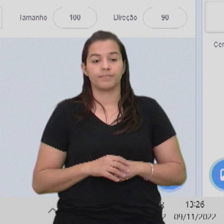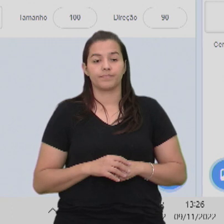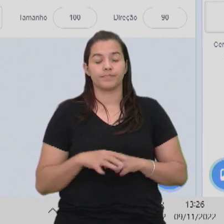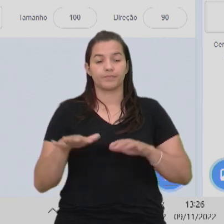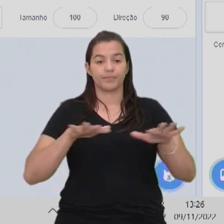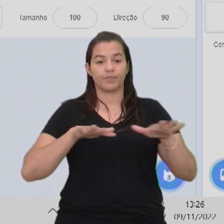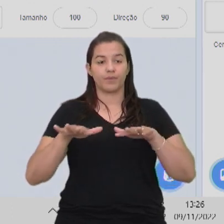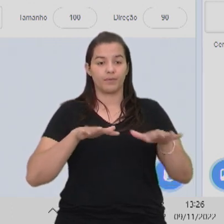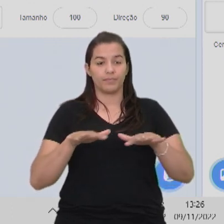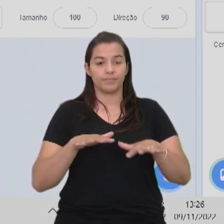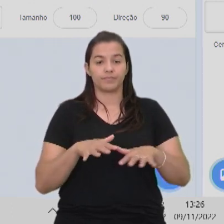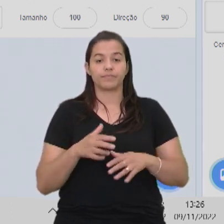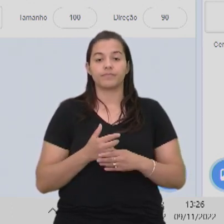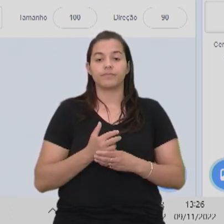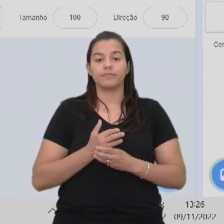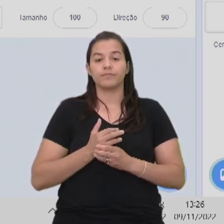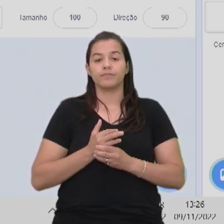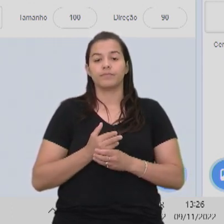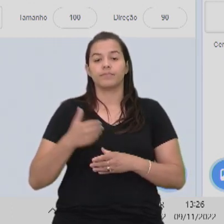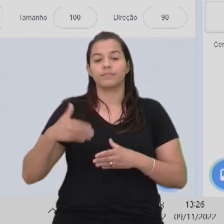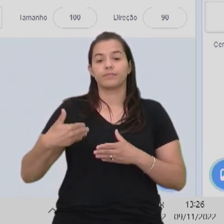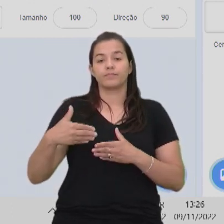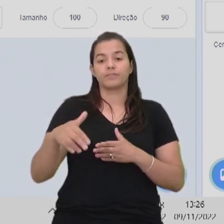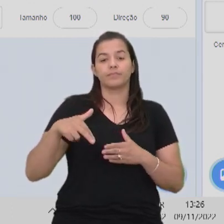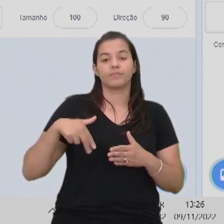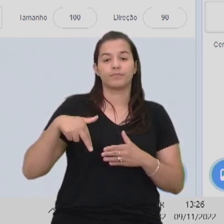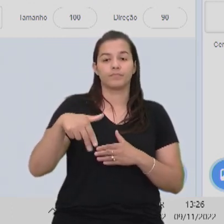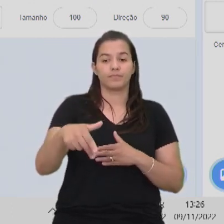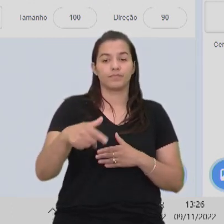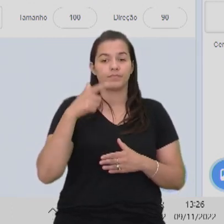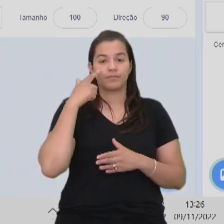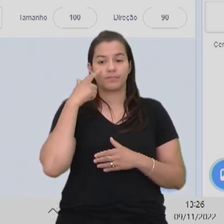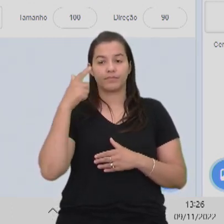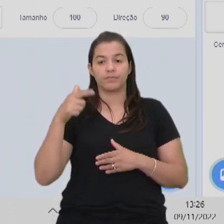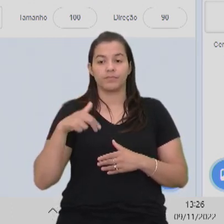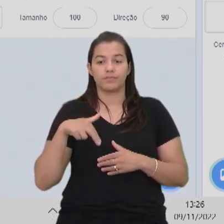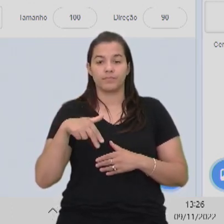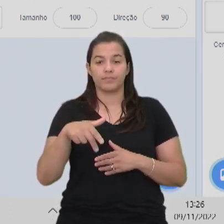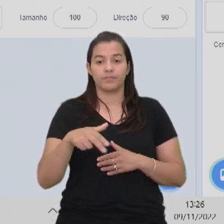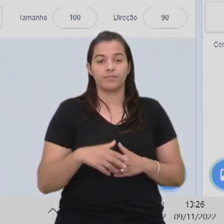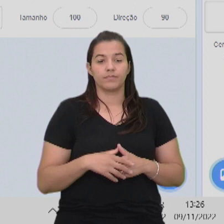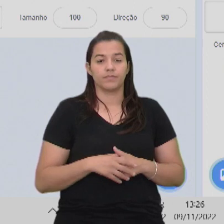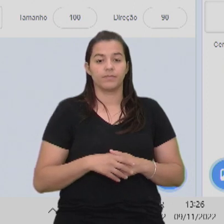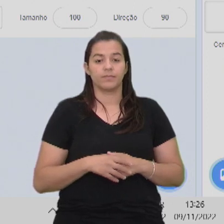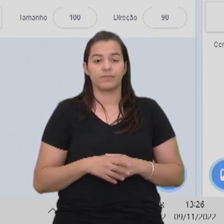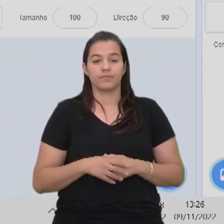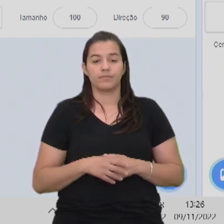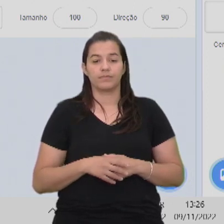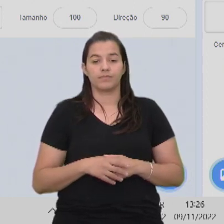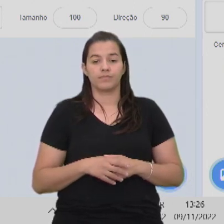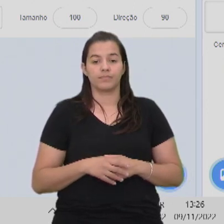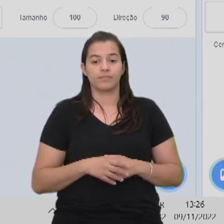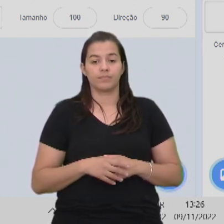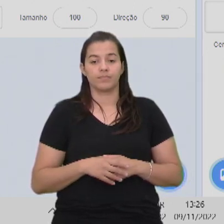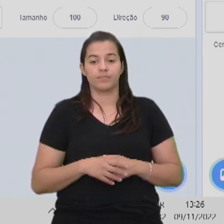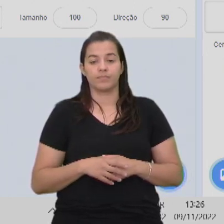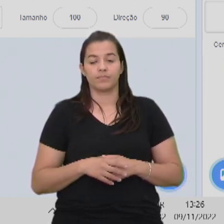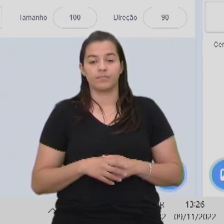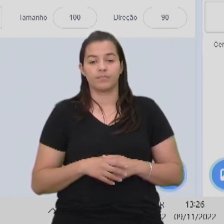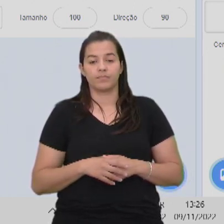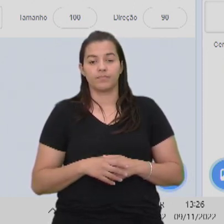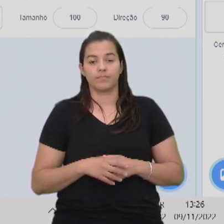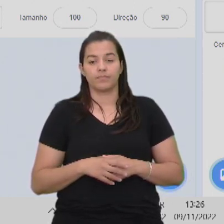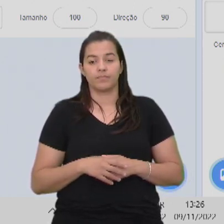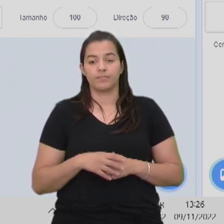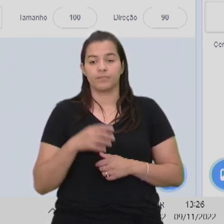ó. Mova 10 passos. Então, se eu clicar no verdinho, ó, o gato vai mover. 10 é muito pouco. Vou pôr 20 aqui, ó. Vou